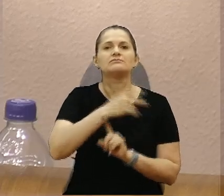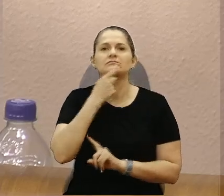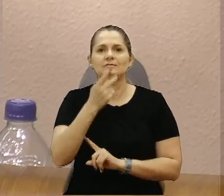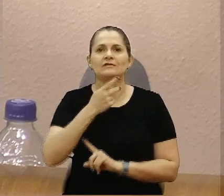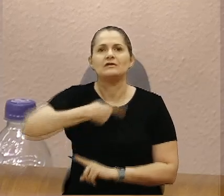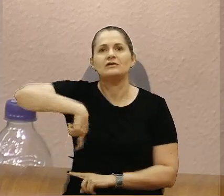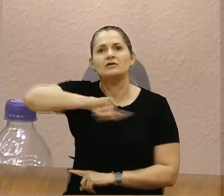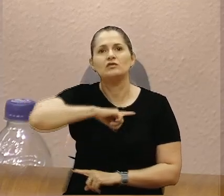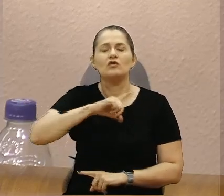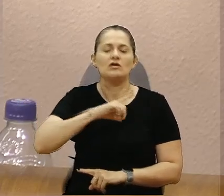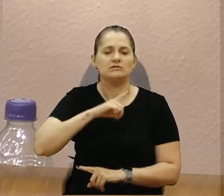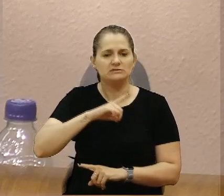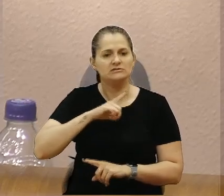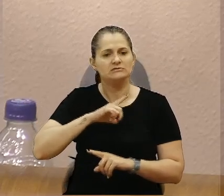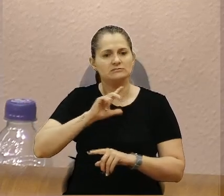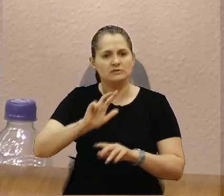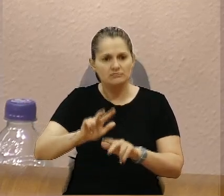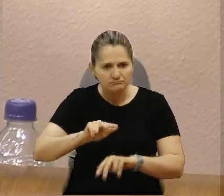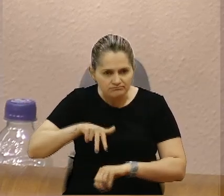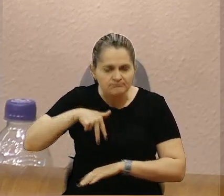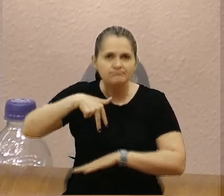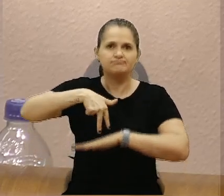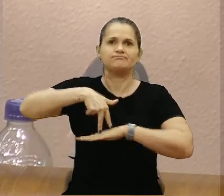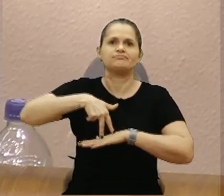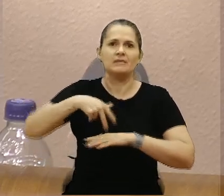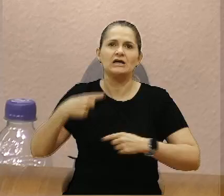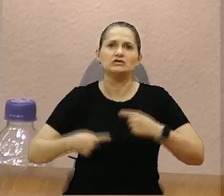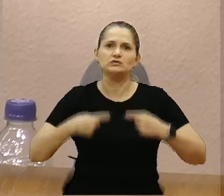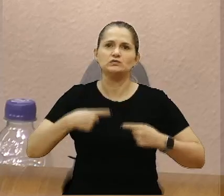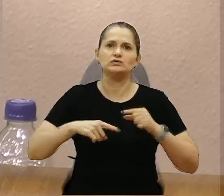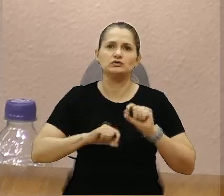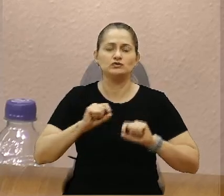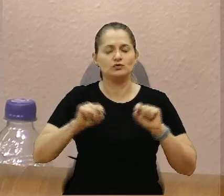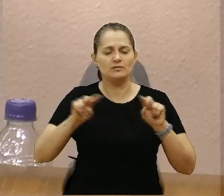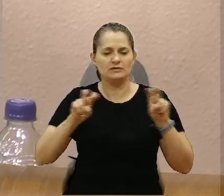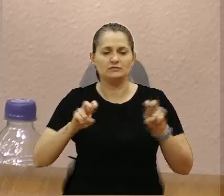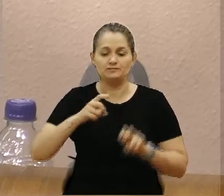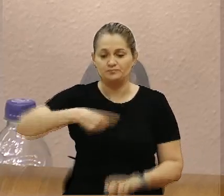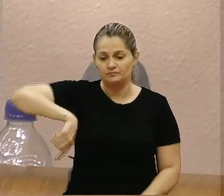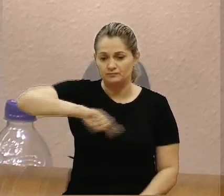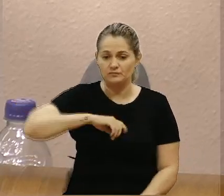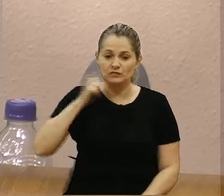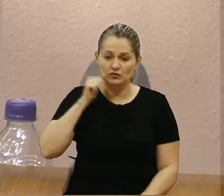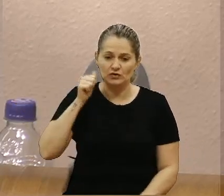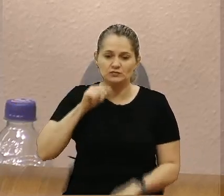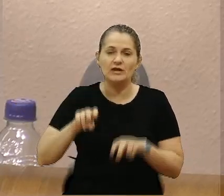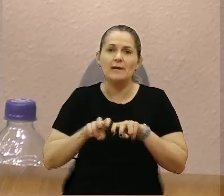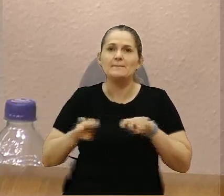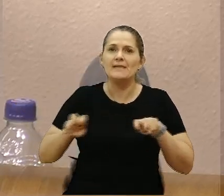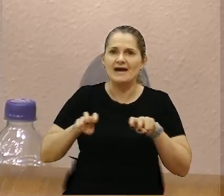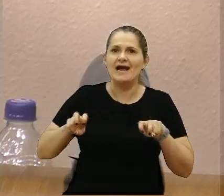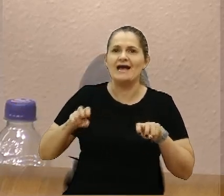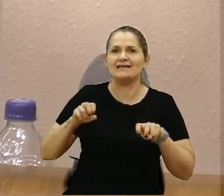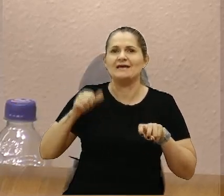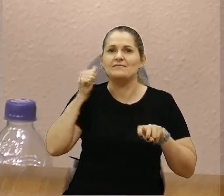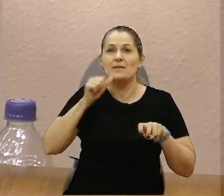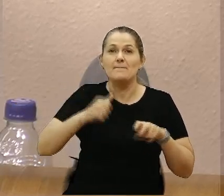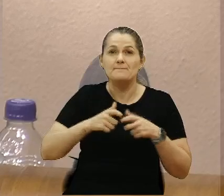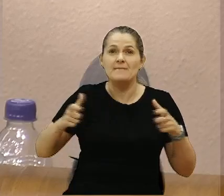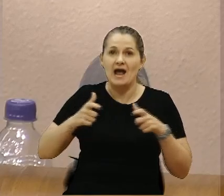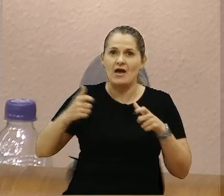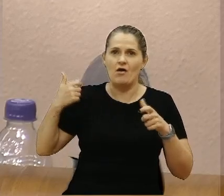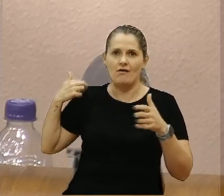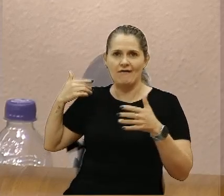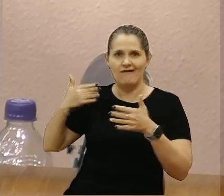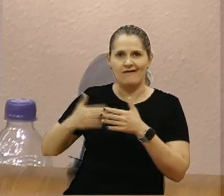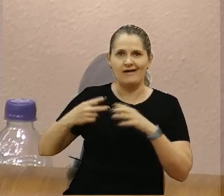estamos dispostos a discutir sobre esses importantes temas. Então, para nós, mulheres, com a maior bancada feminina da história, né, 7 mulheres, é